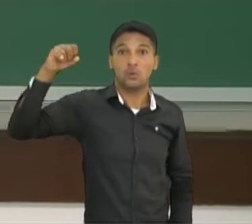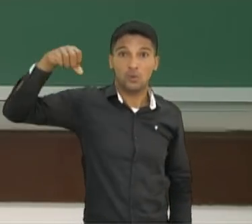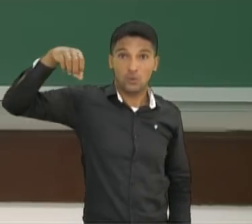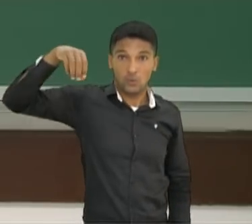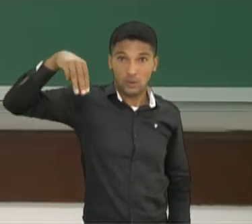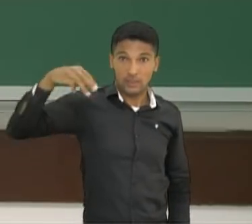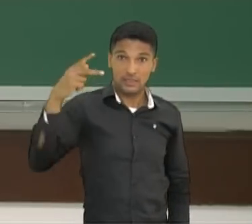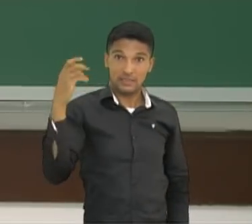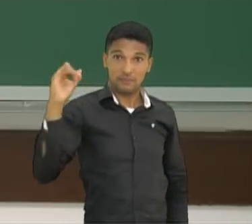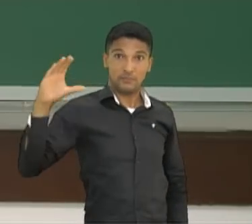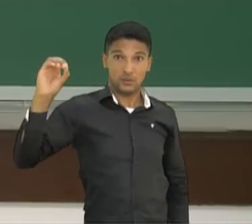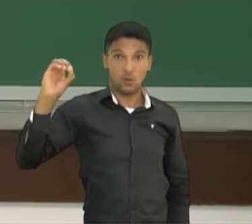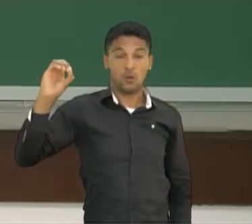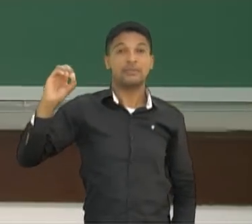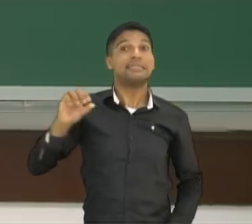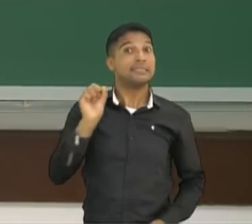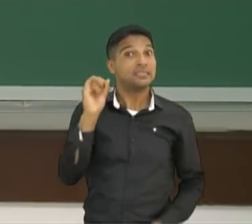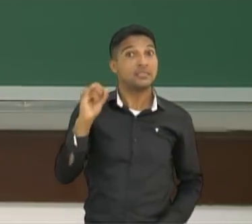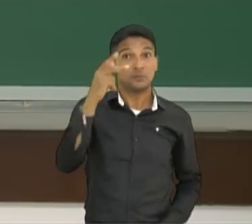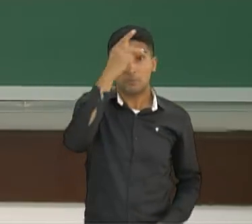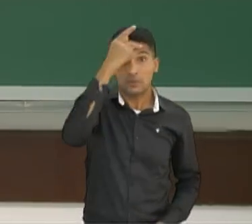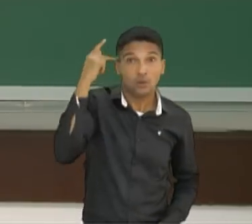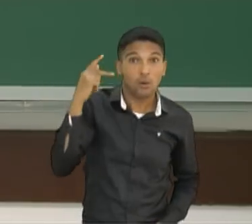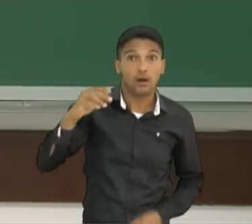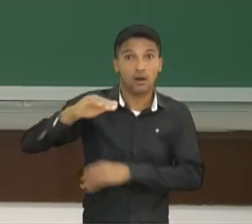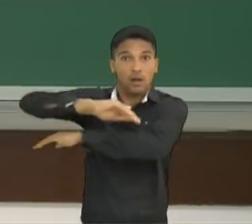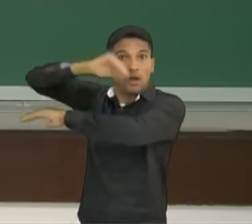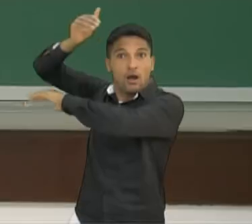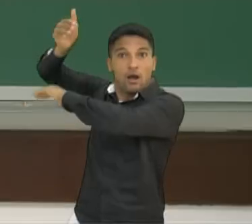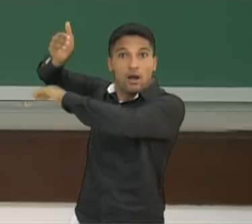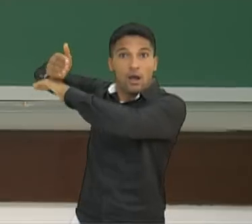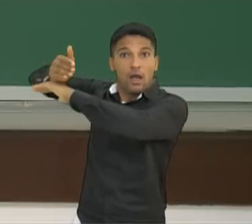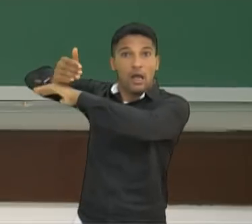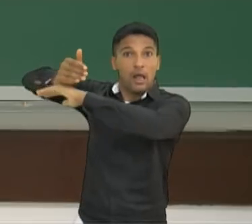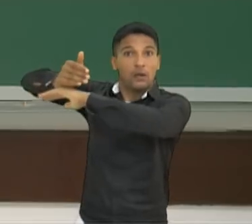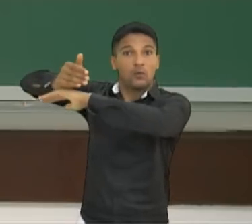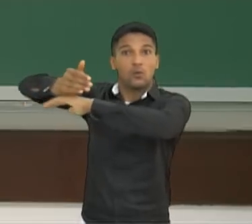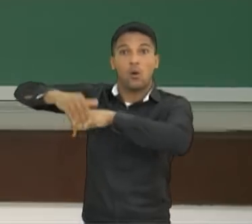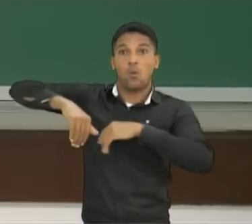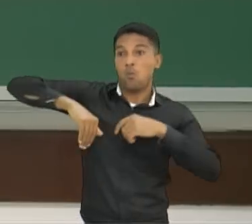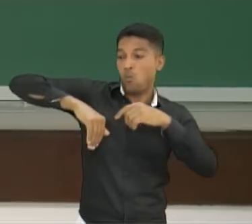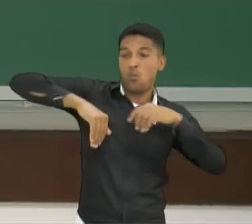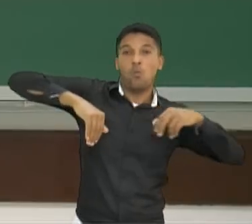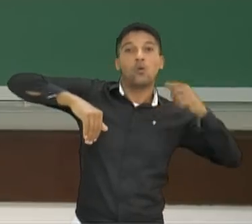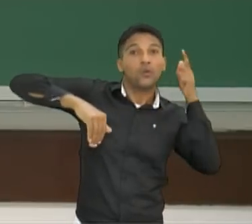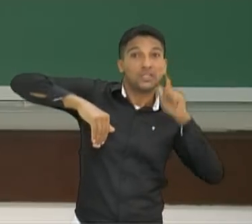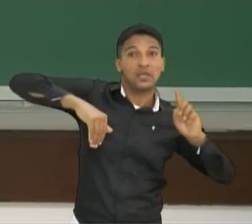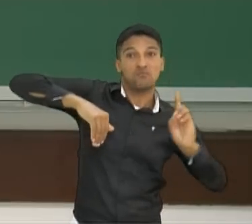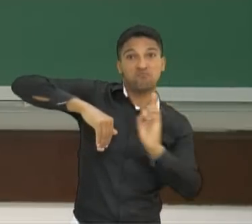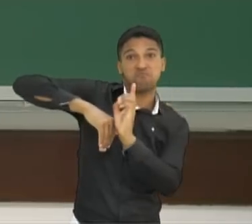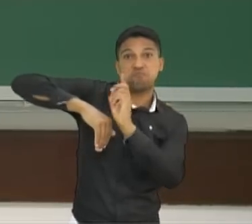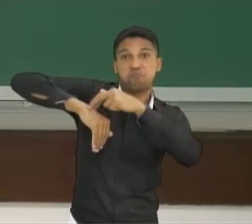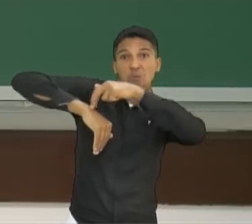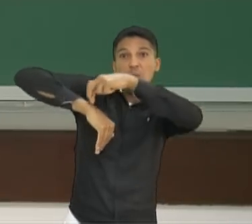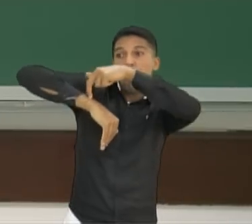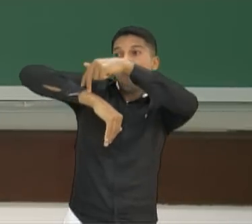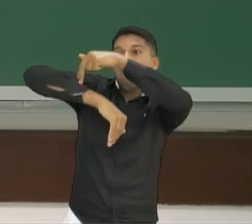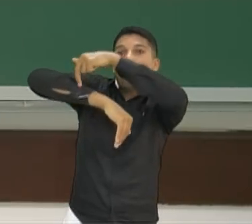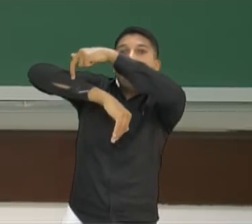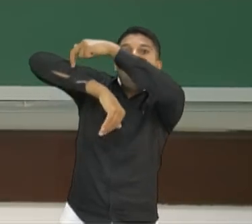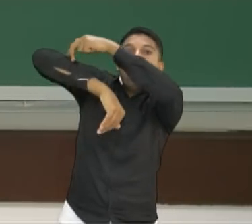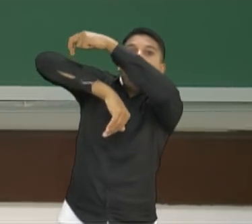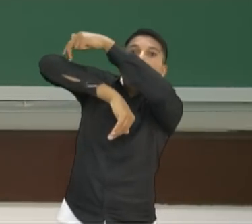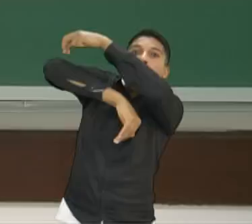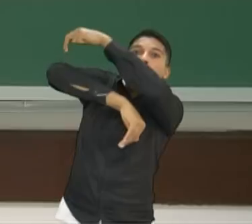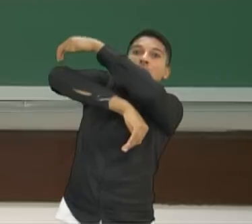narrativa ela é interpretada a partir de uma perspectiva da ficção, né? Mas, para o grego, isso não era uma ficção,